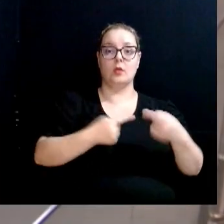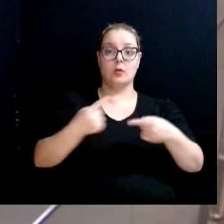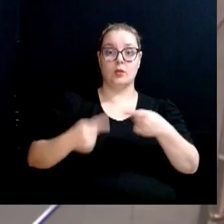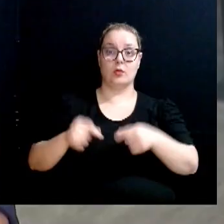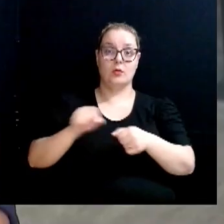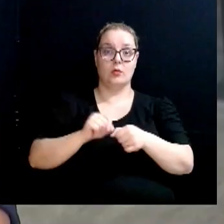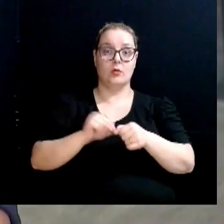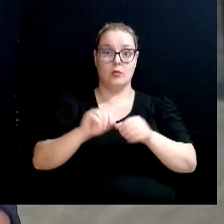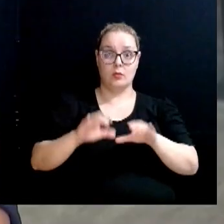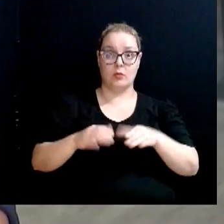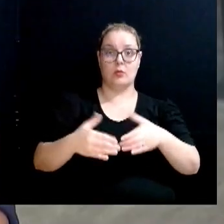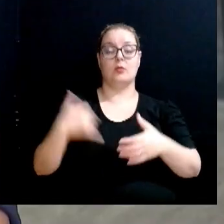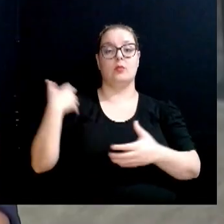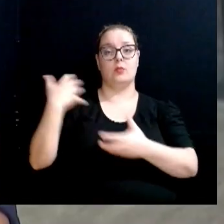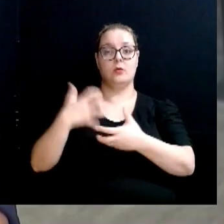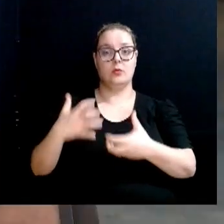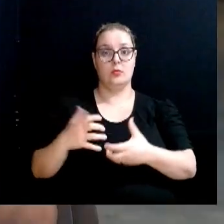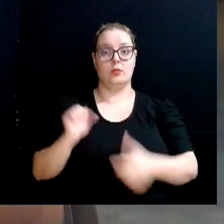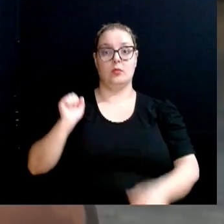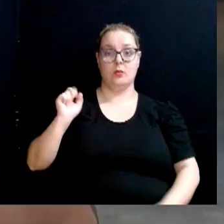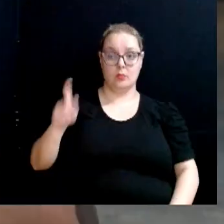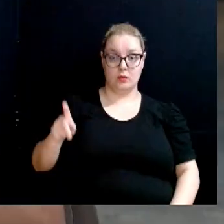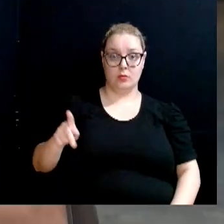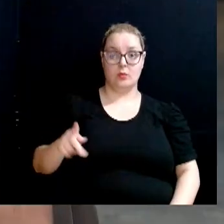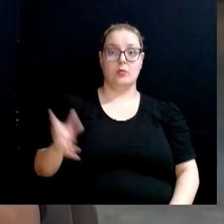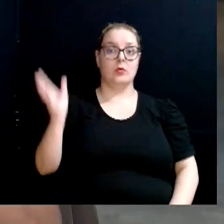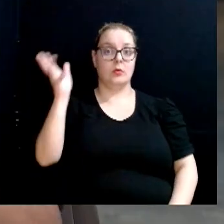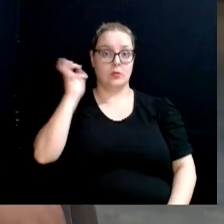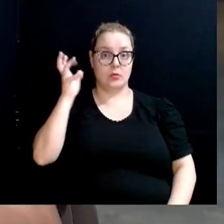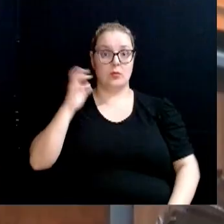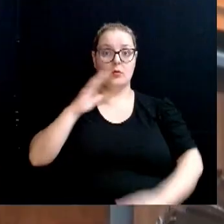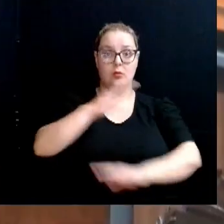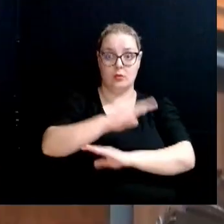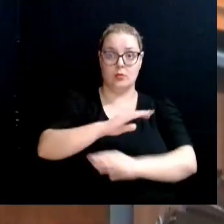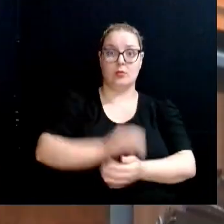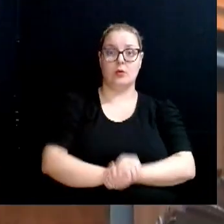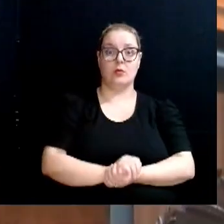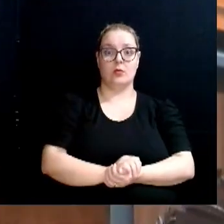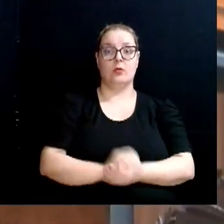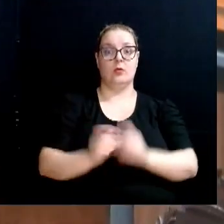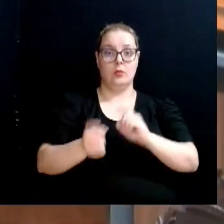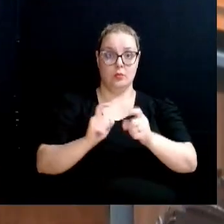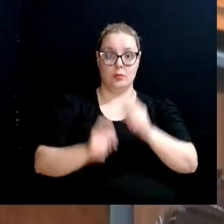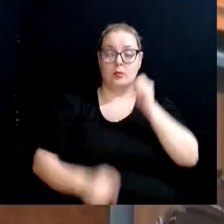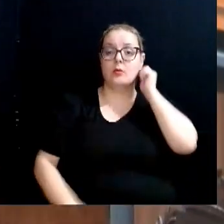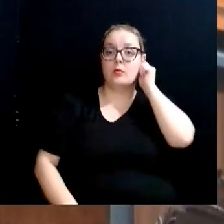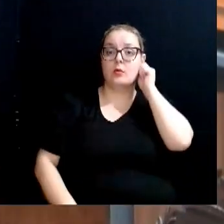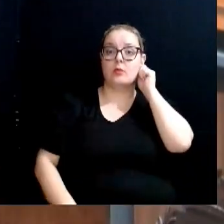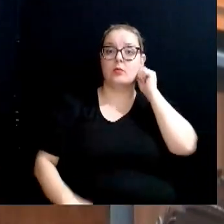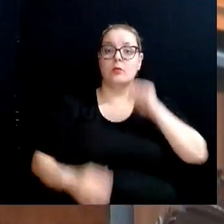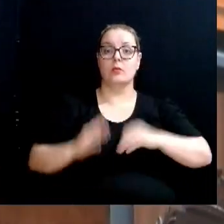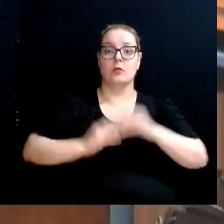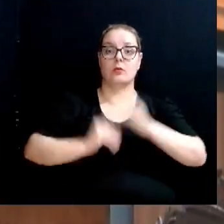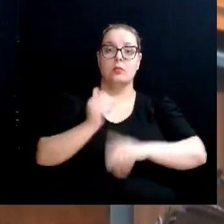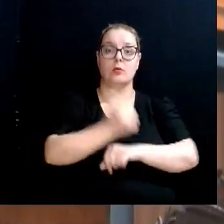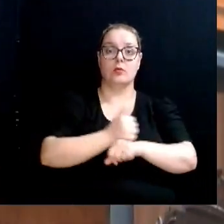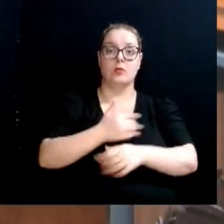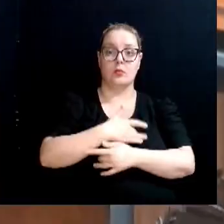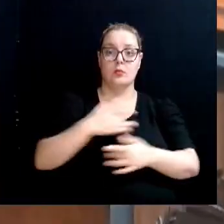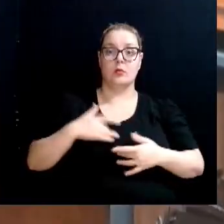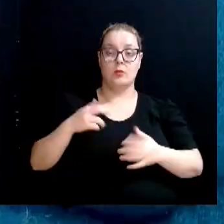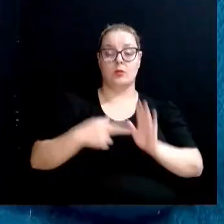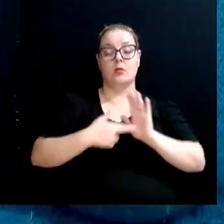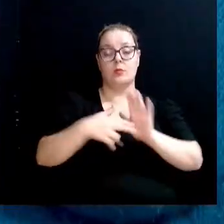dos Idosos, Aposentados e Pensionistas da Câmara. Durante uma reunião, profissionais da saúde e representantes da área relataram